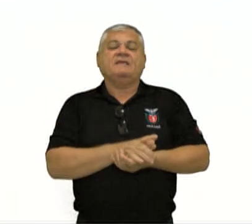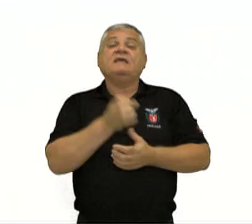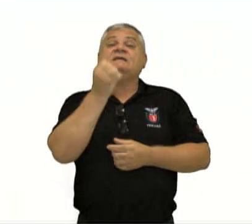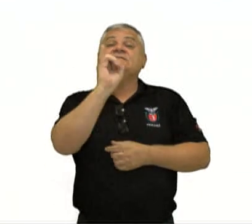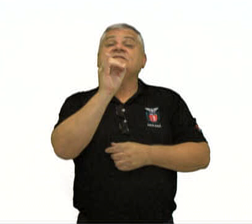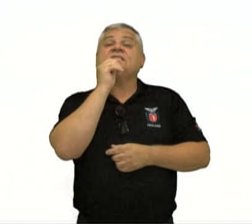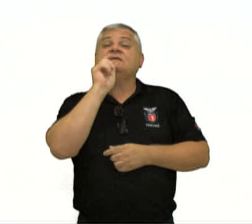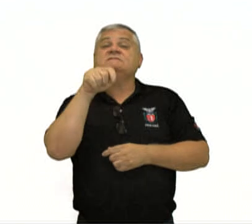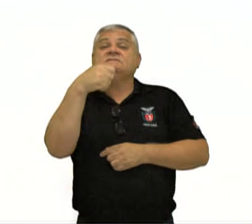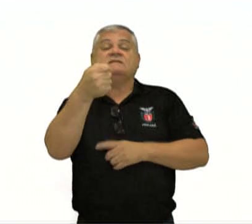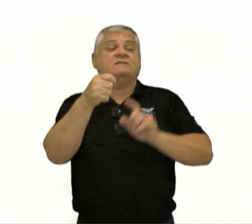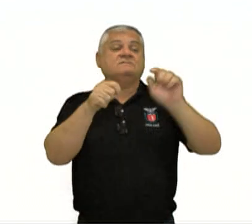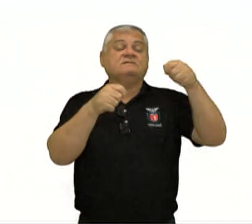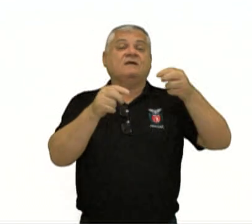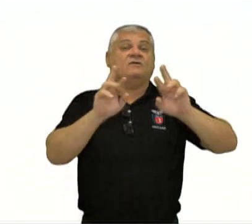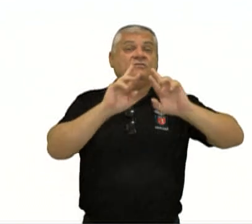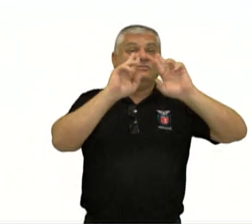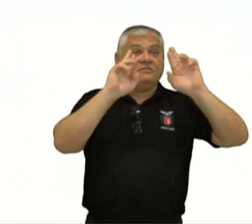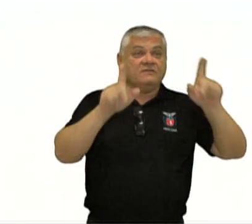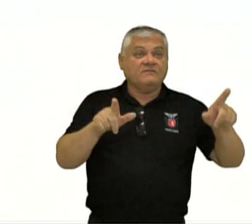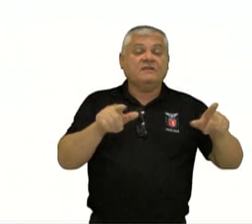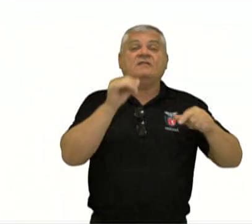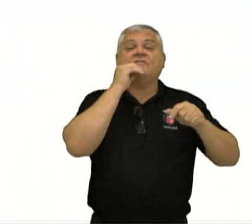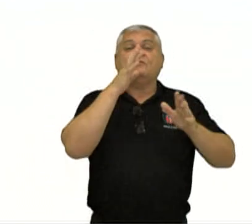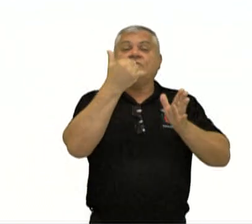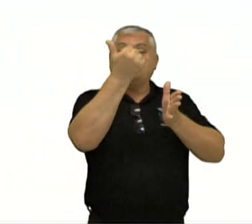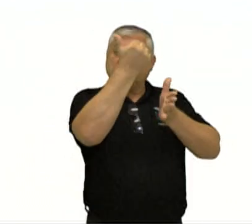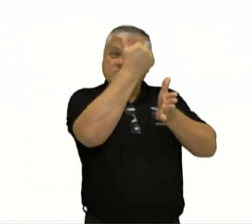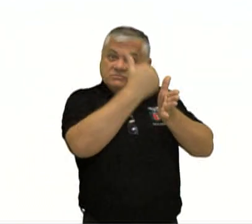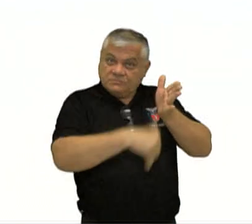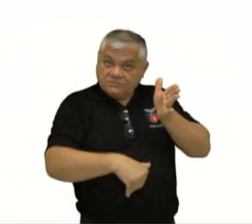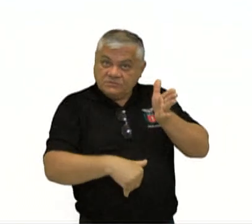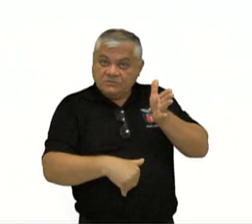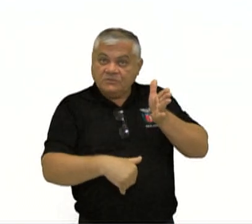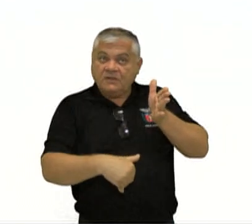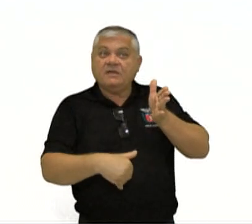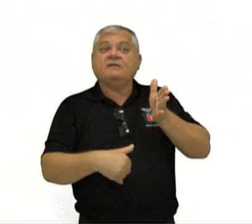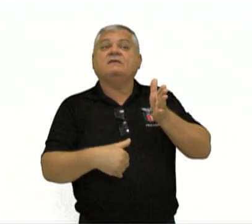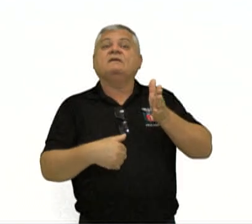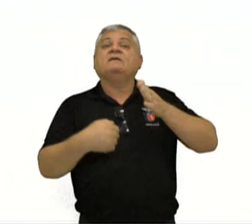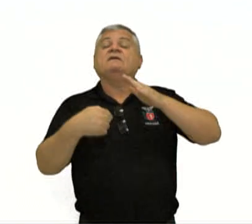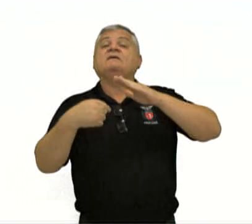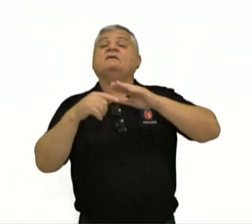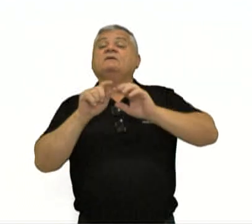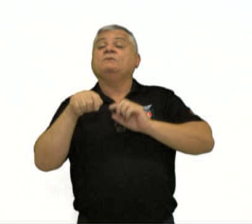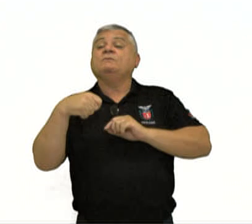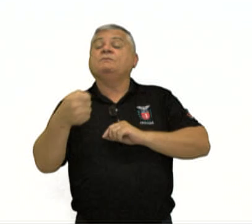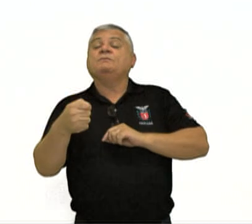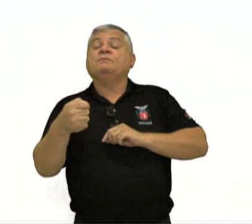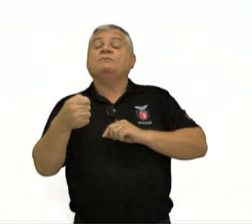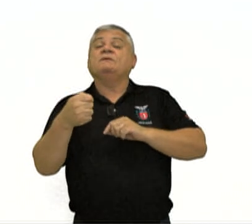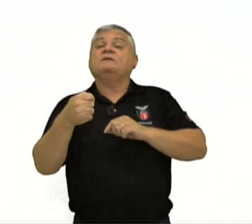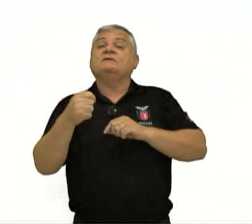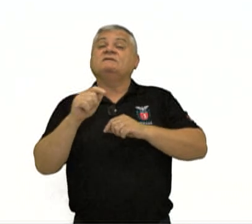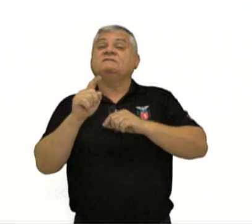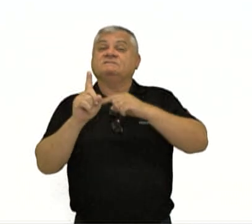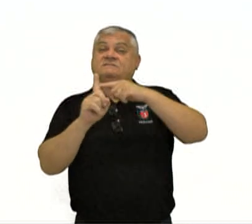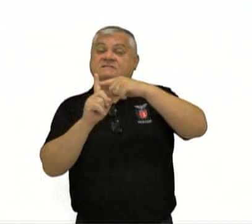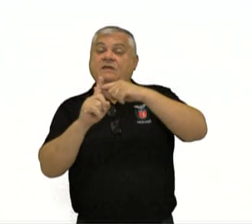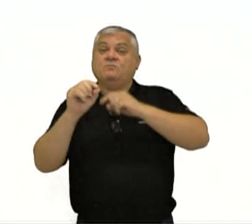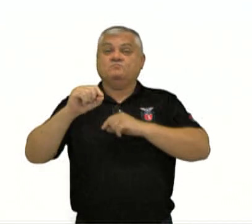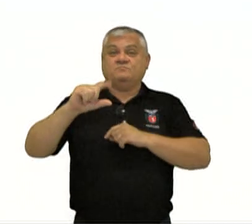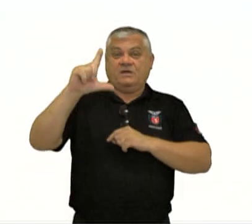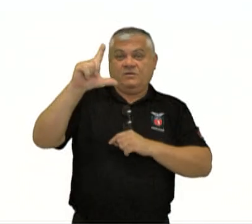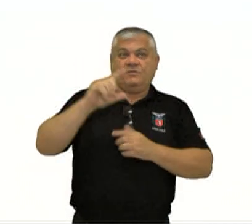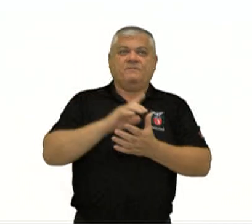possuem sinais diferentes, nós vamos subtrair os módulos e manter o sinal do número que está mais distante da origem.